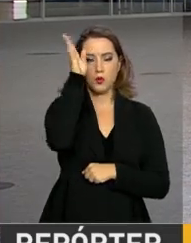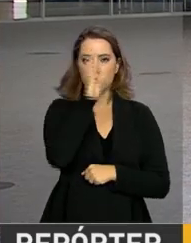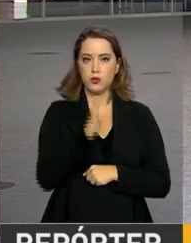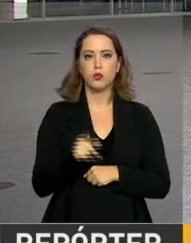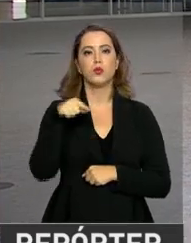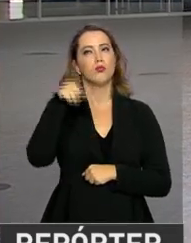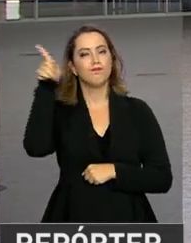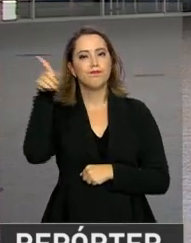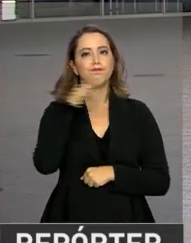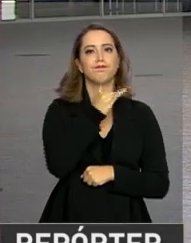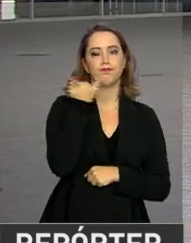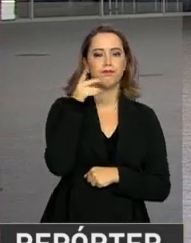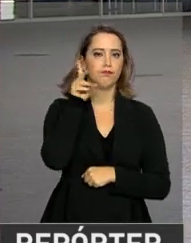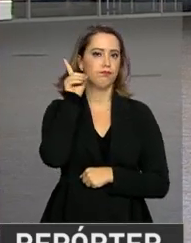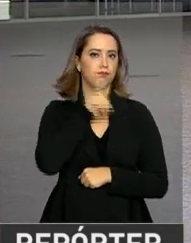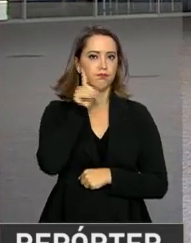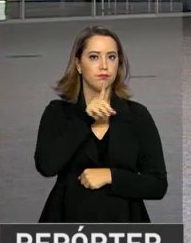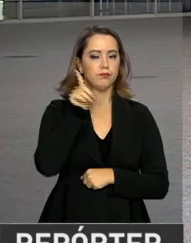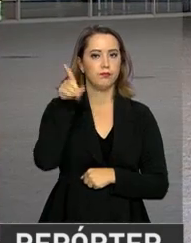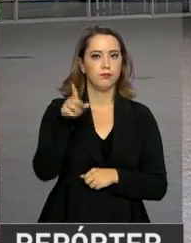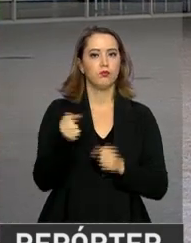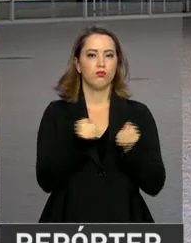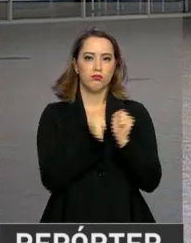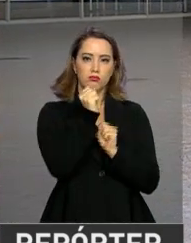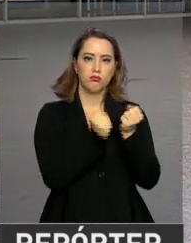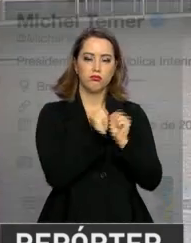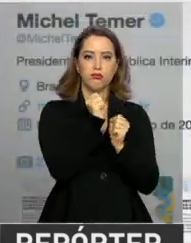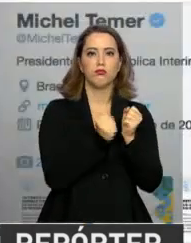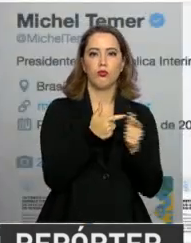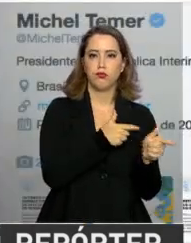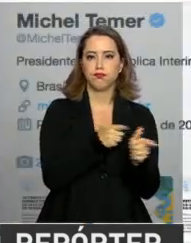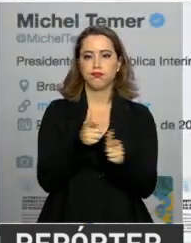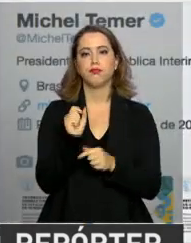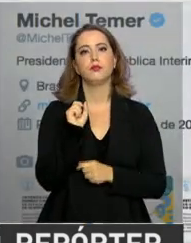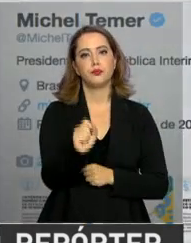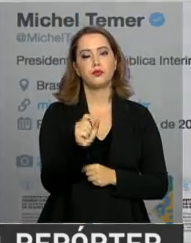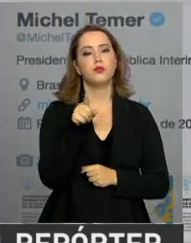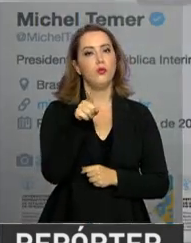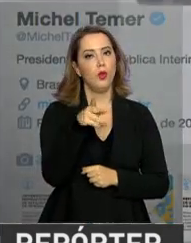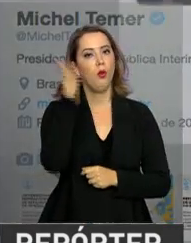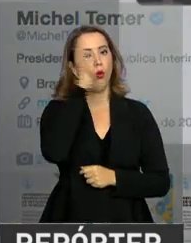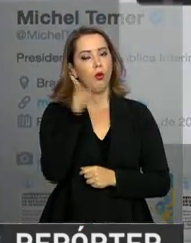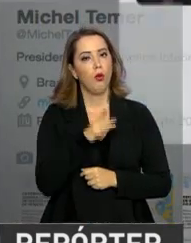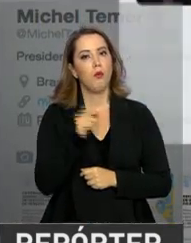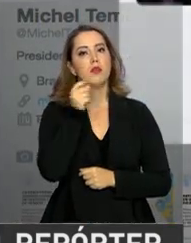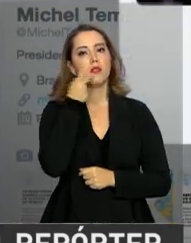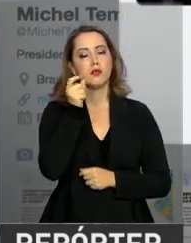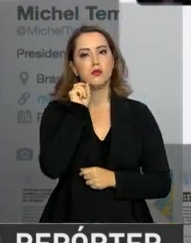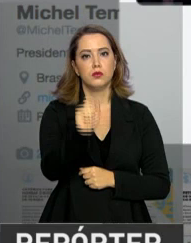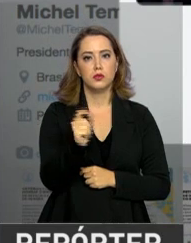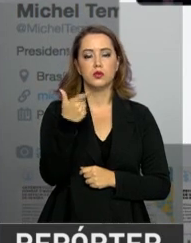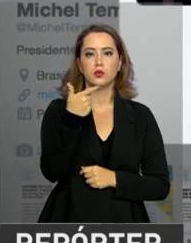Orlando, na Flórida, Estados Unidos, durante este final de semana. Por meio de nota, o governo brasileiro reafirmou,